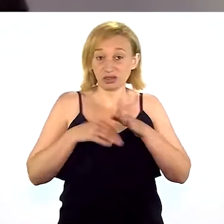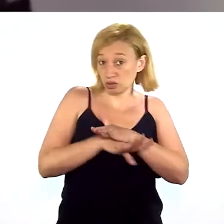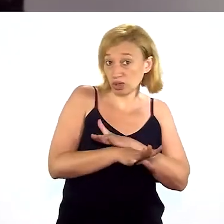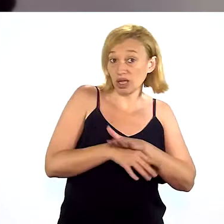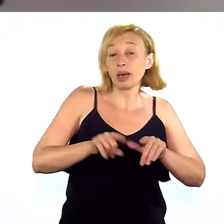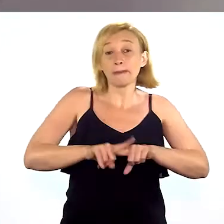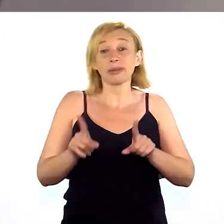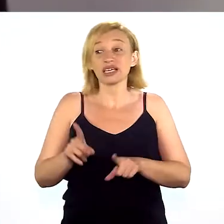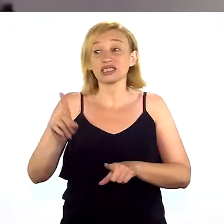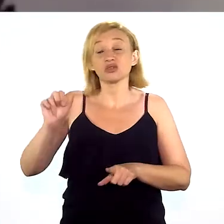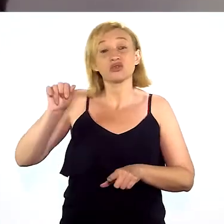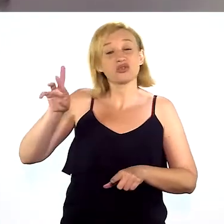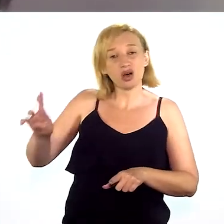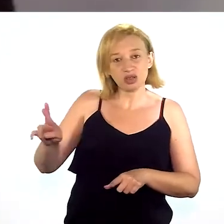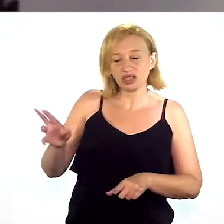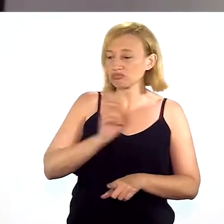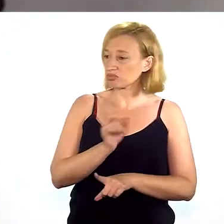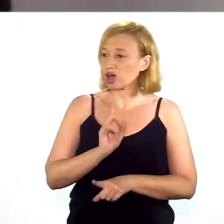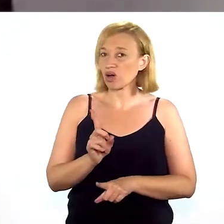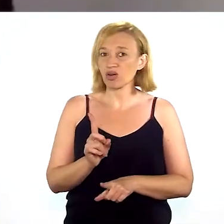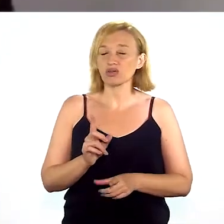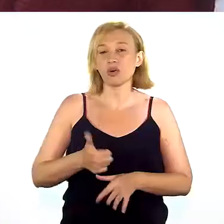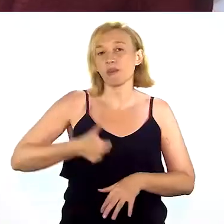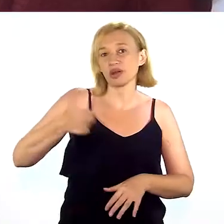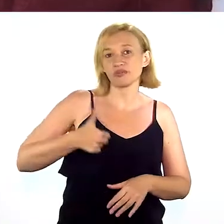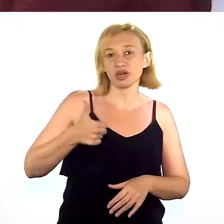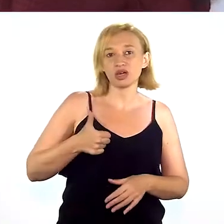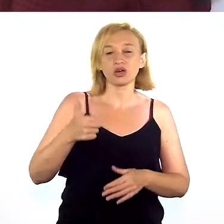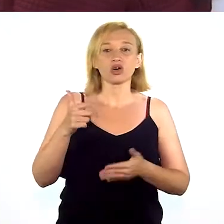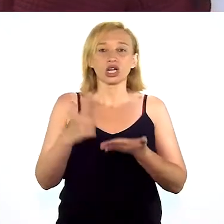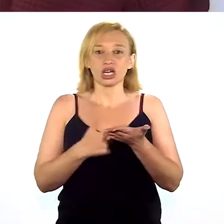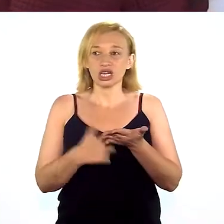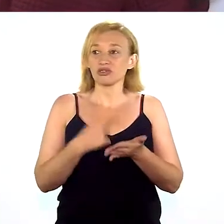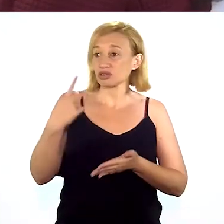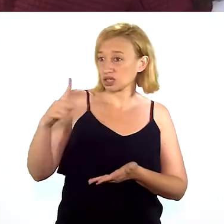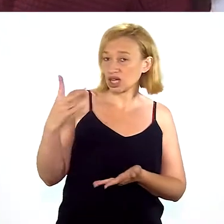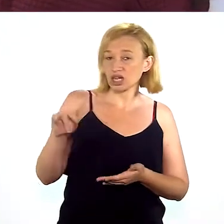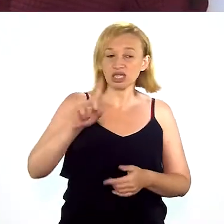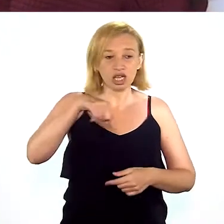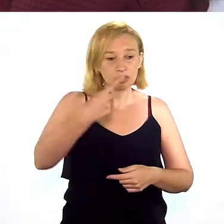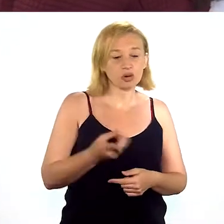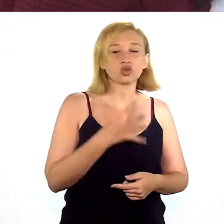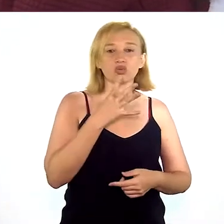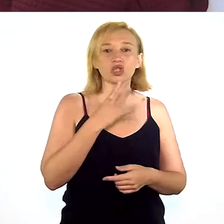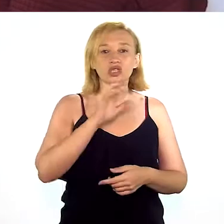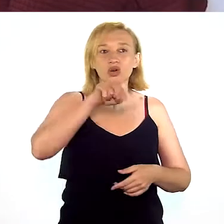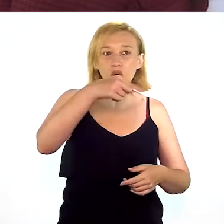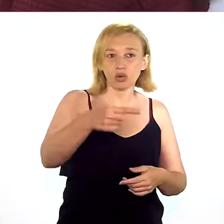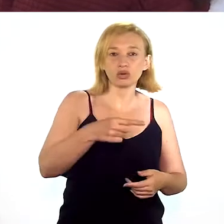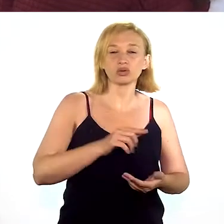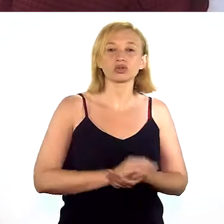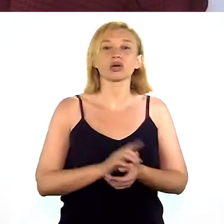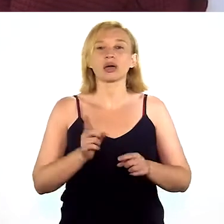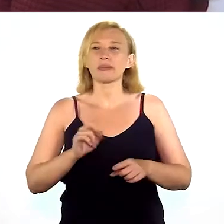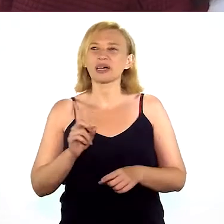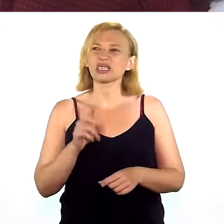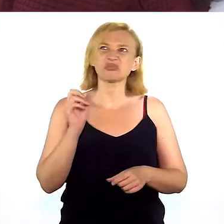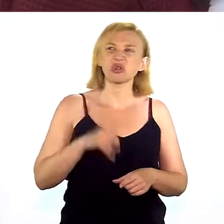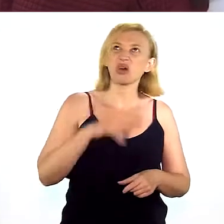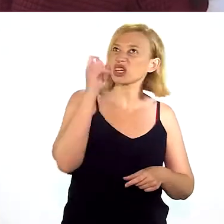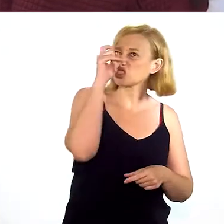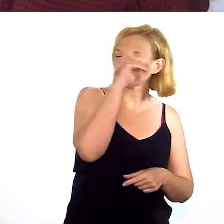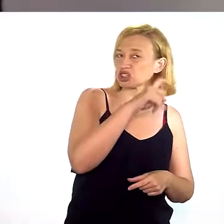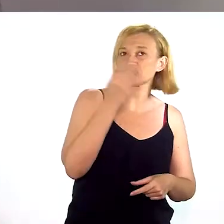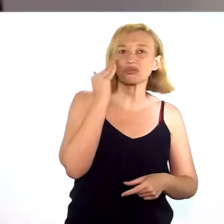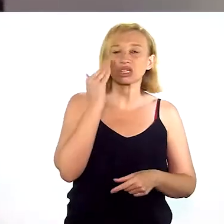acostumando. Na obra do Walter, não. Né? Esse foi o primeiro livro do autor que eu li, depois eu conheci toda a obra dele. Mas não